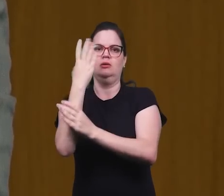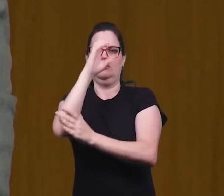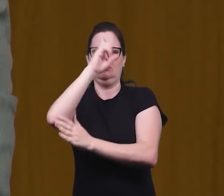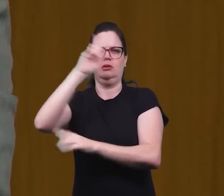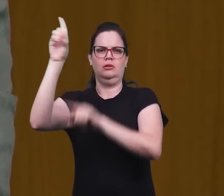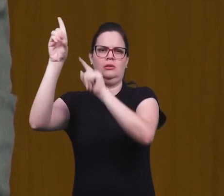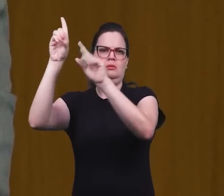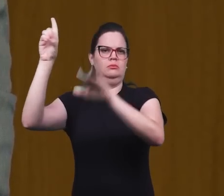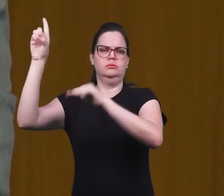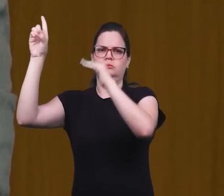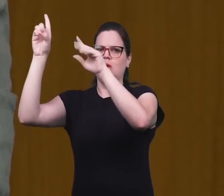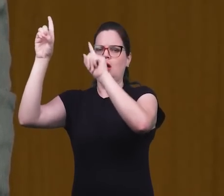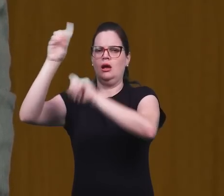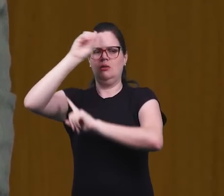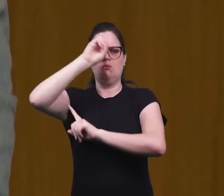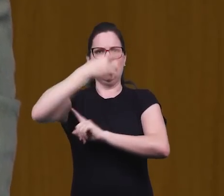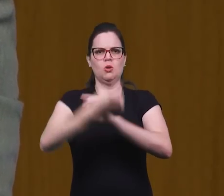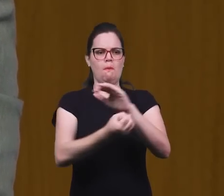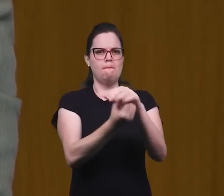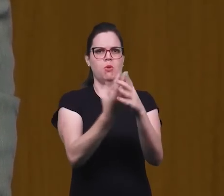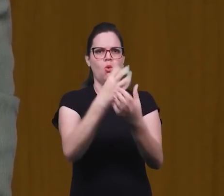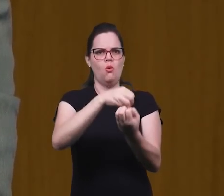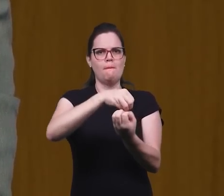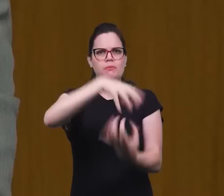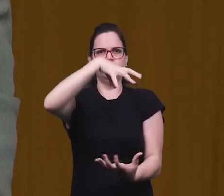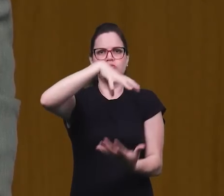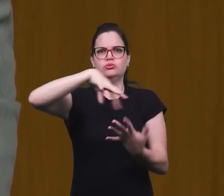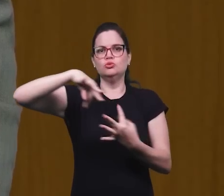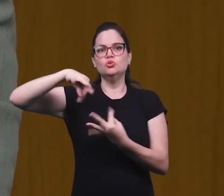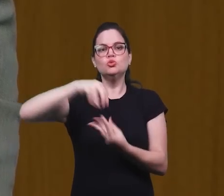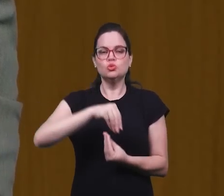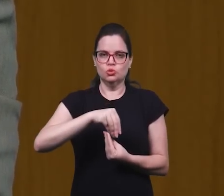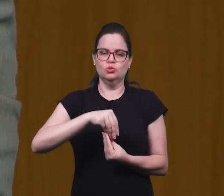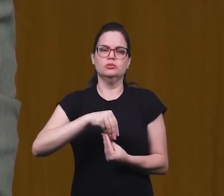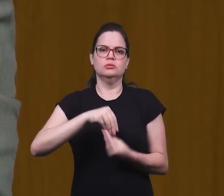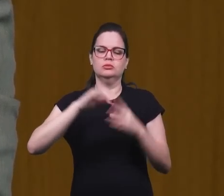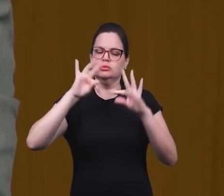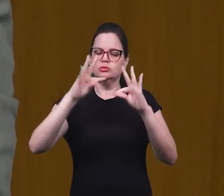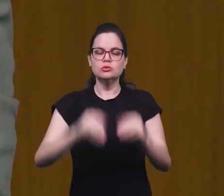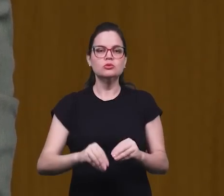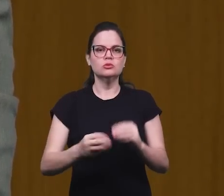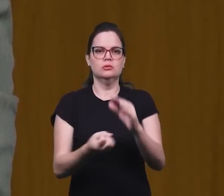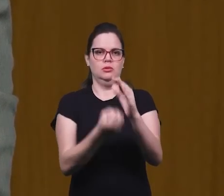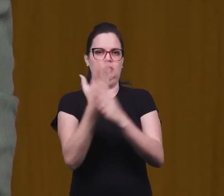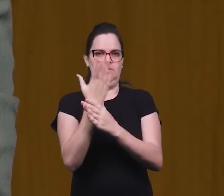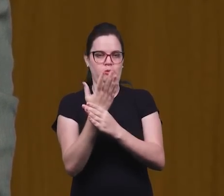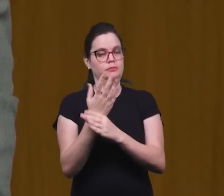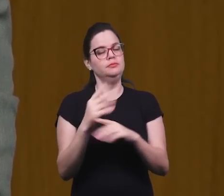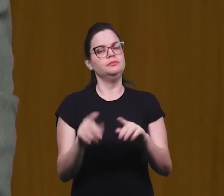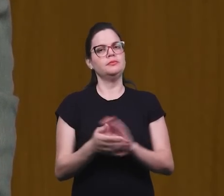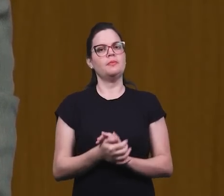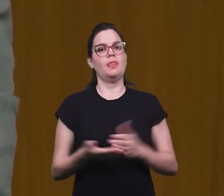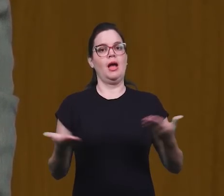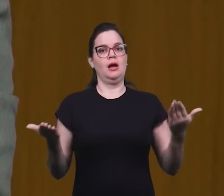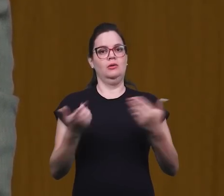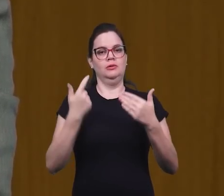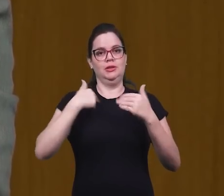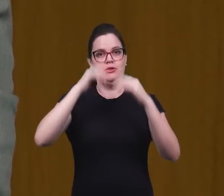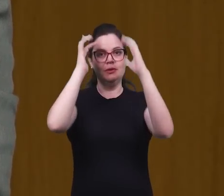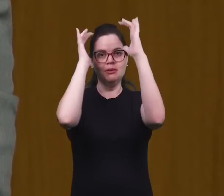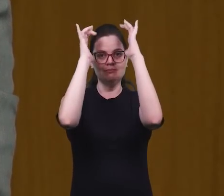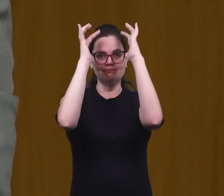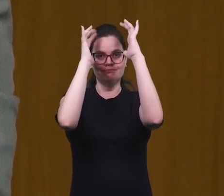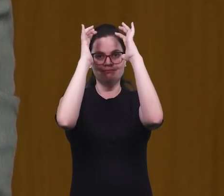soberano, um Deus misericordioso, e Ele criou todas essas coisas. Então nós vamos falar um pouquinho sobre